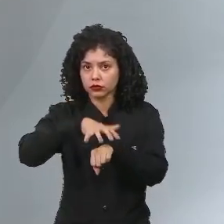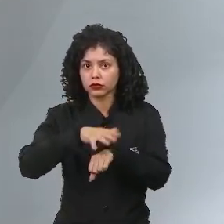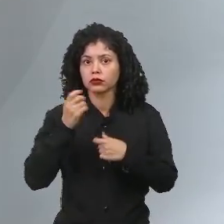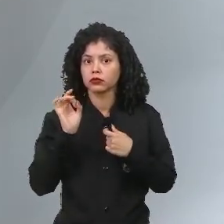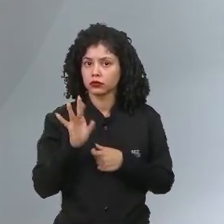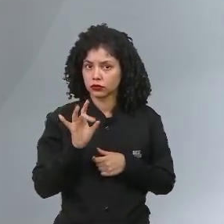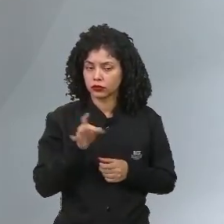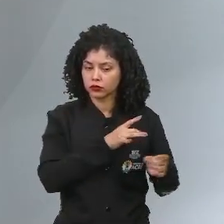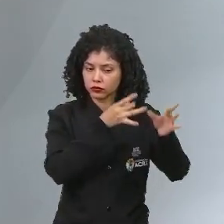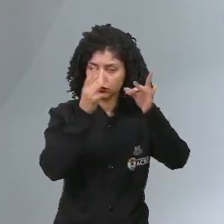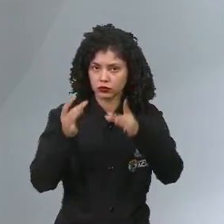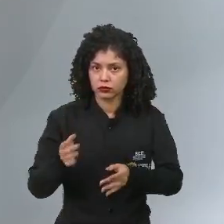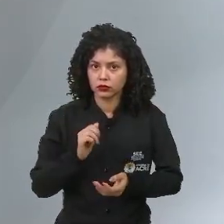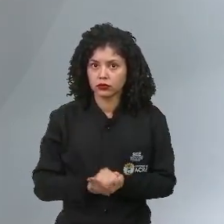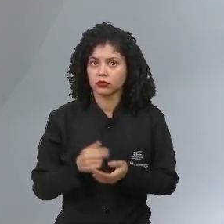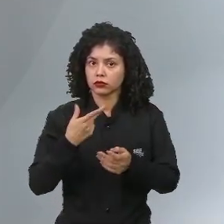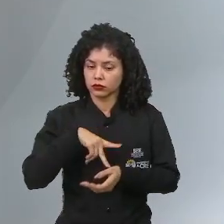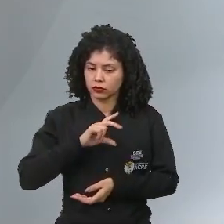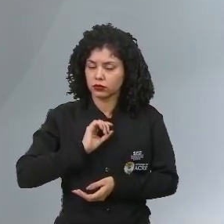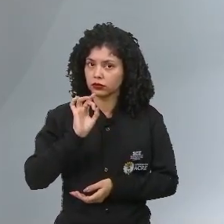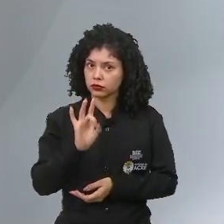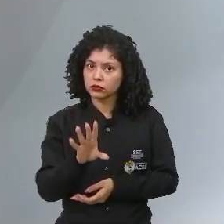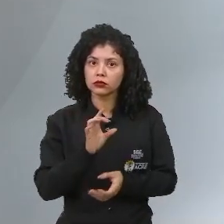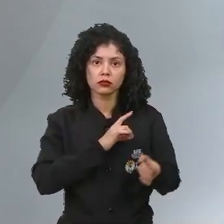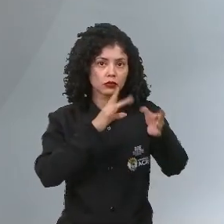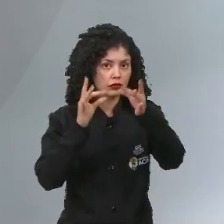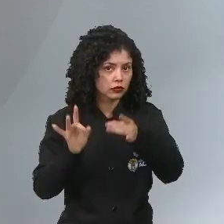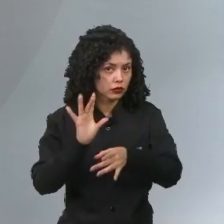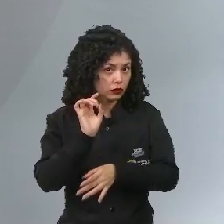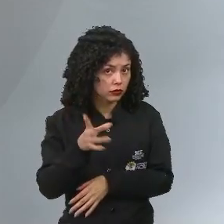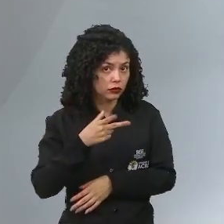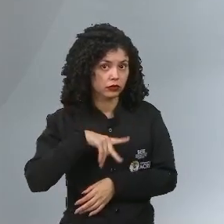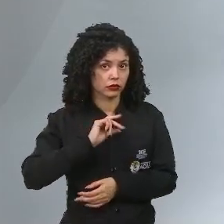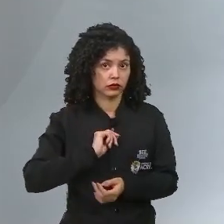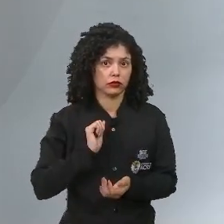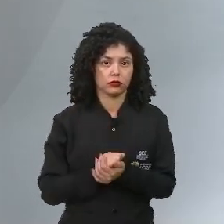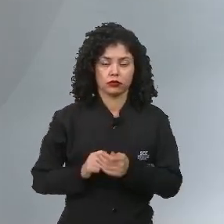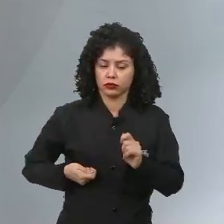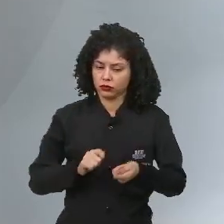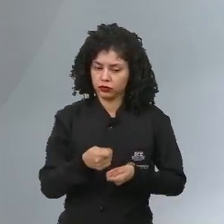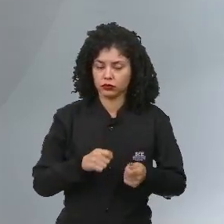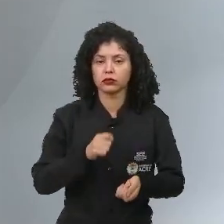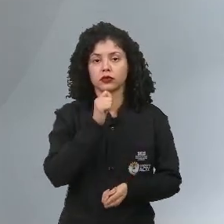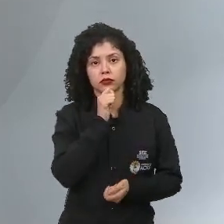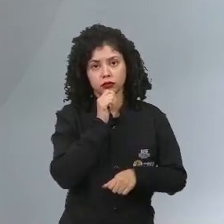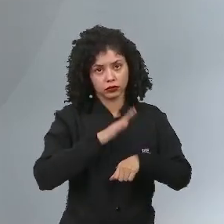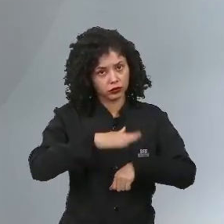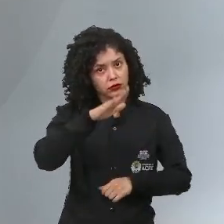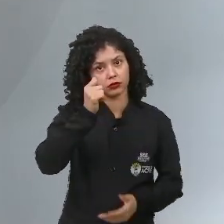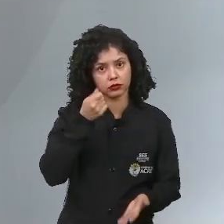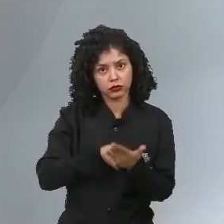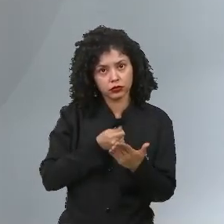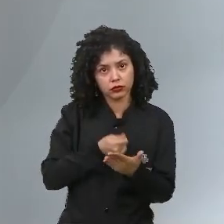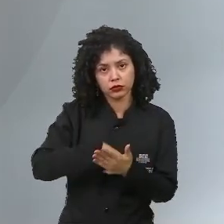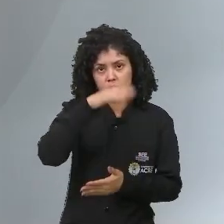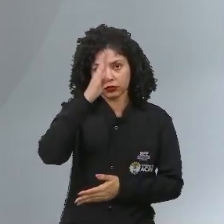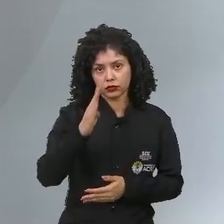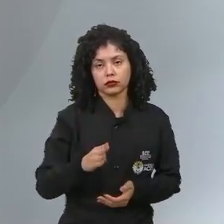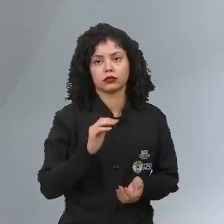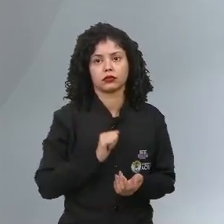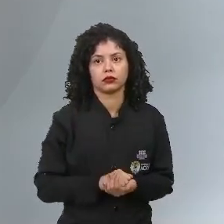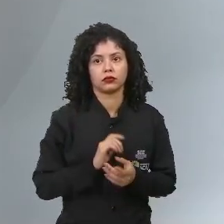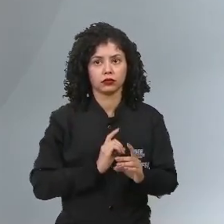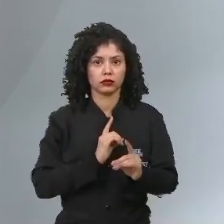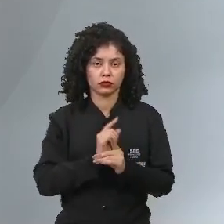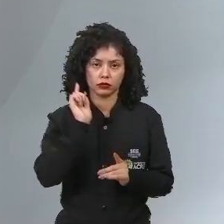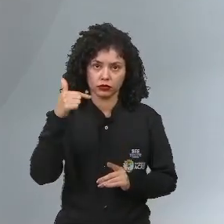deveria comercializar com Portugal. Então, além disso, um controle ainda mais rígido foi estabelecido no Brasil após a